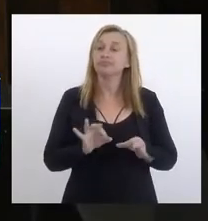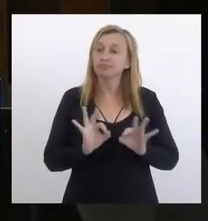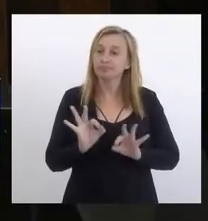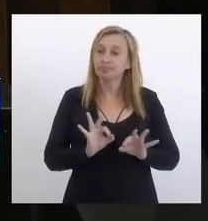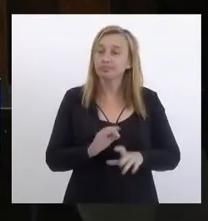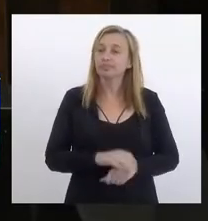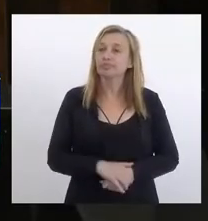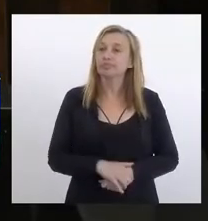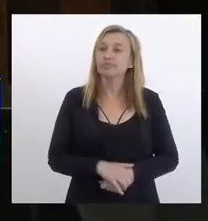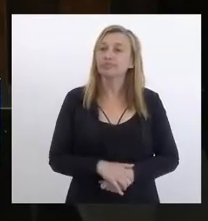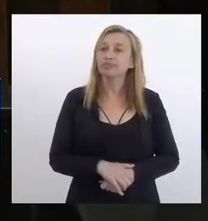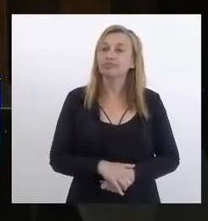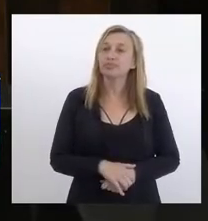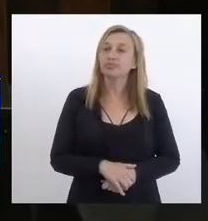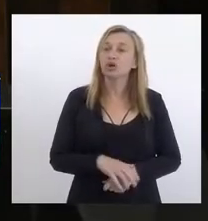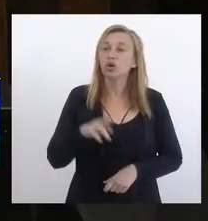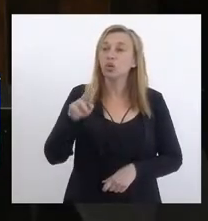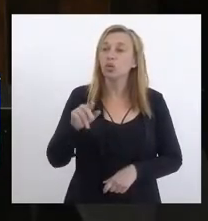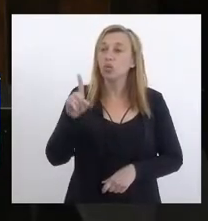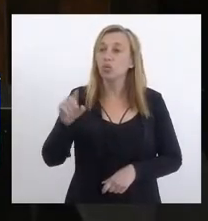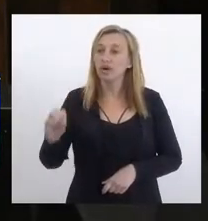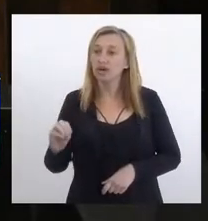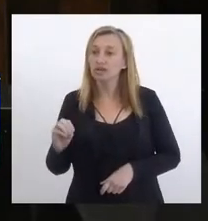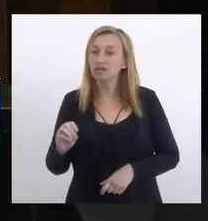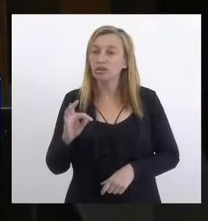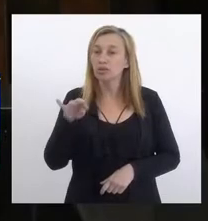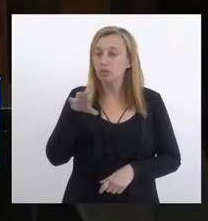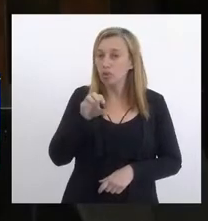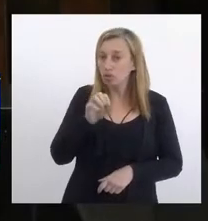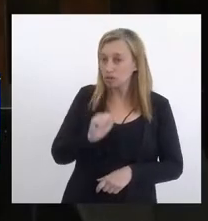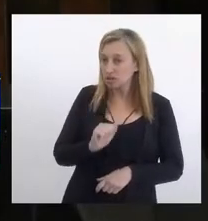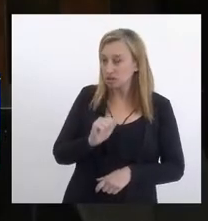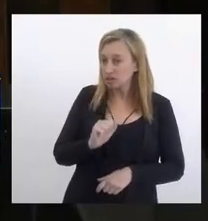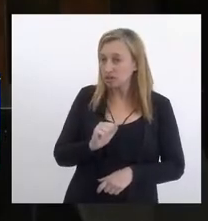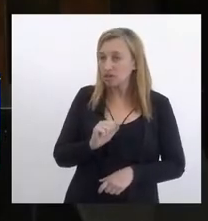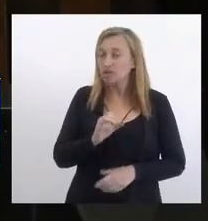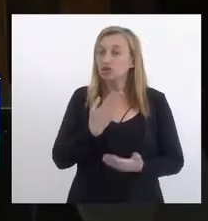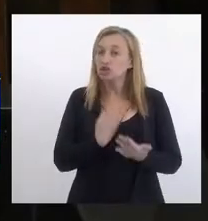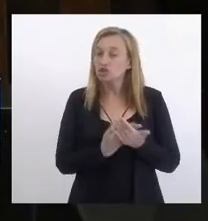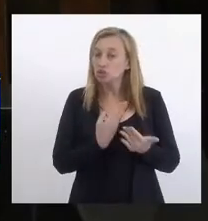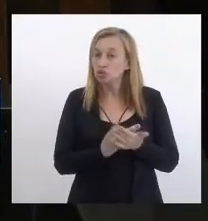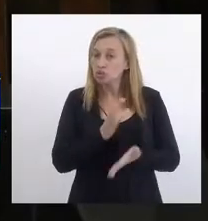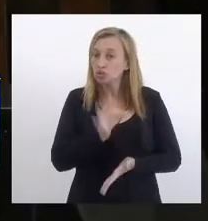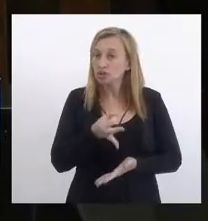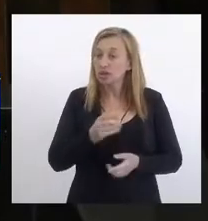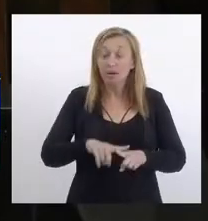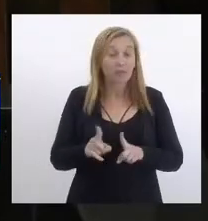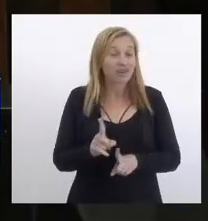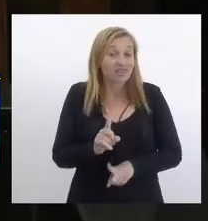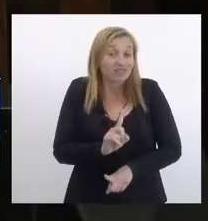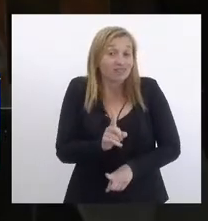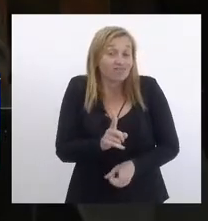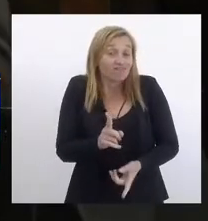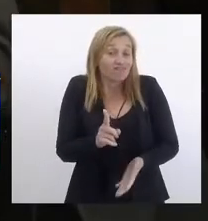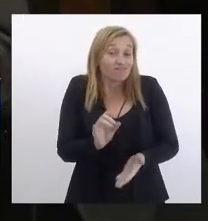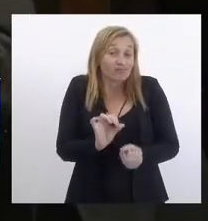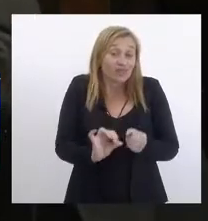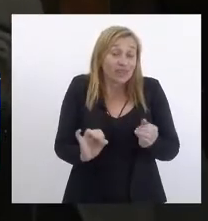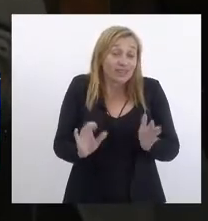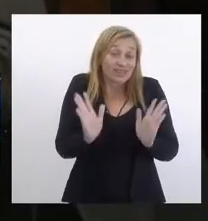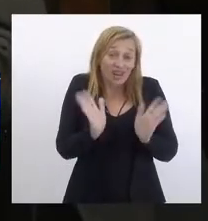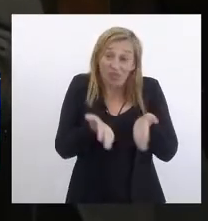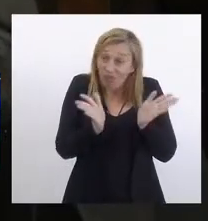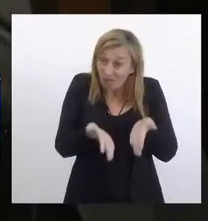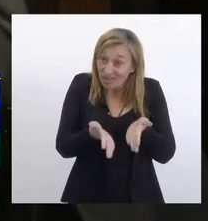dotar a UESO com as bolsas de estudos devidas, mas não o faz e